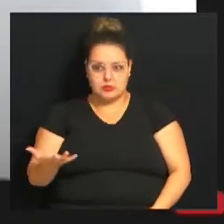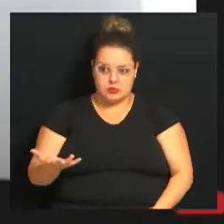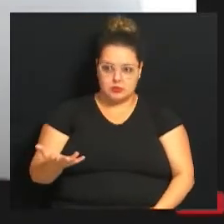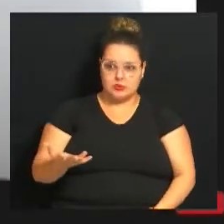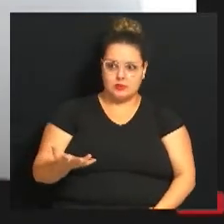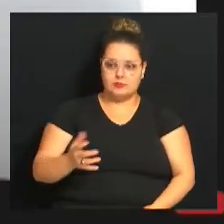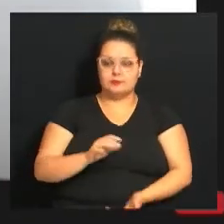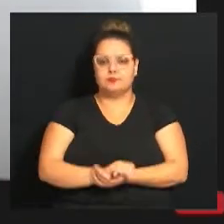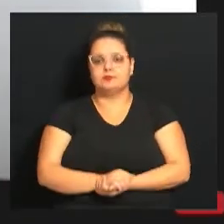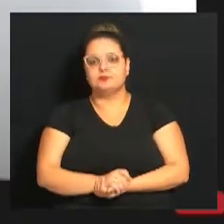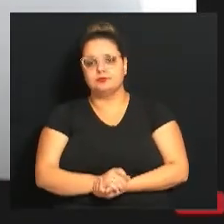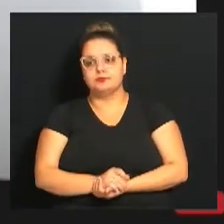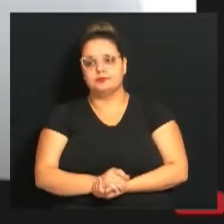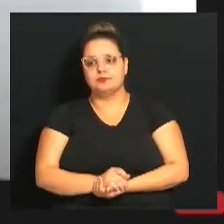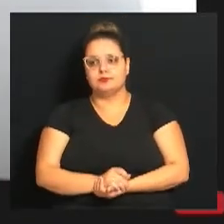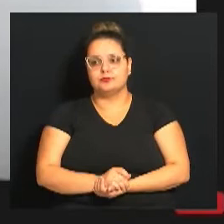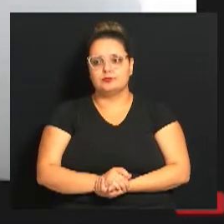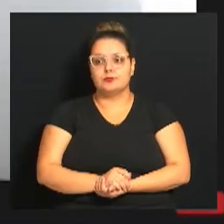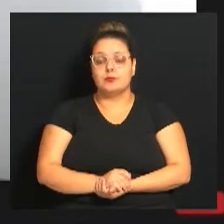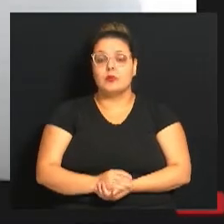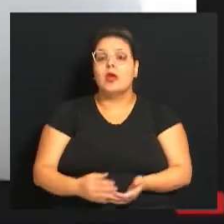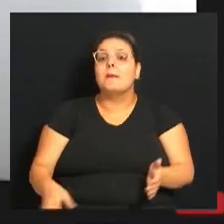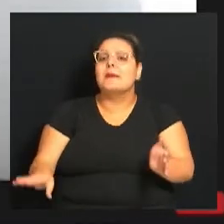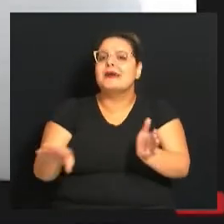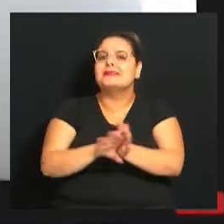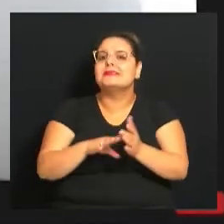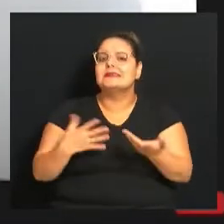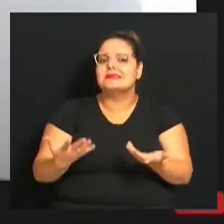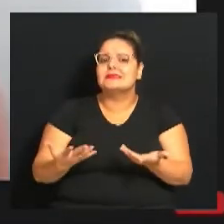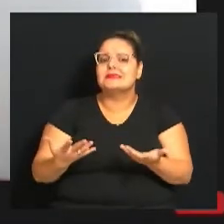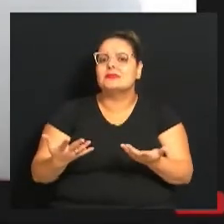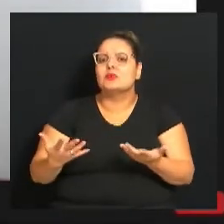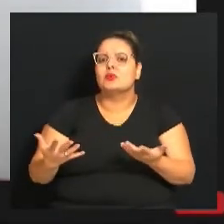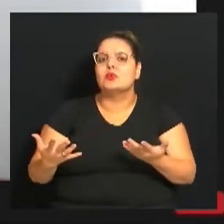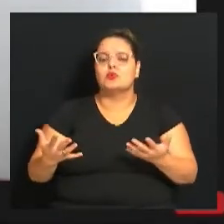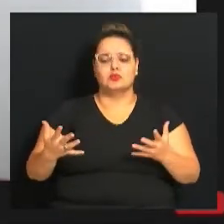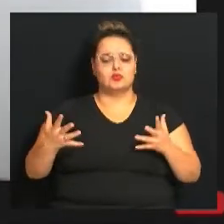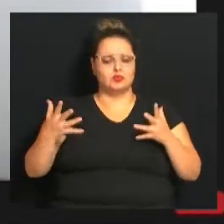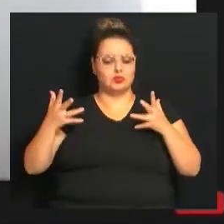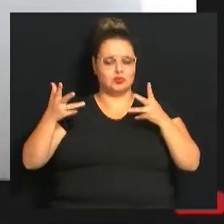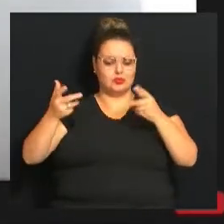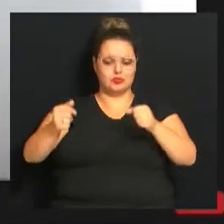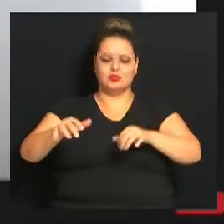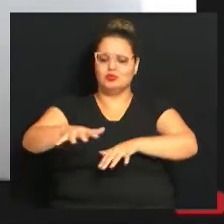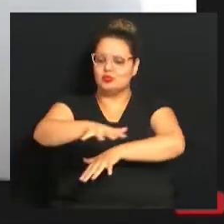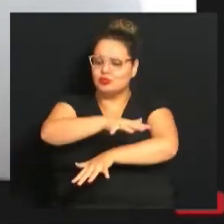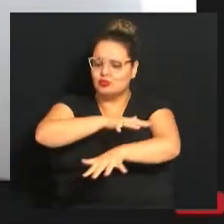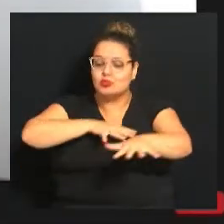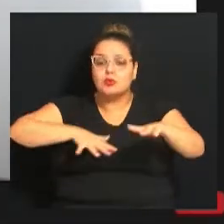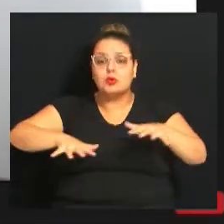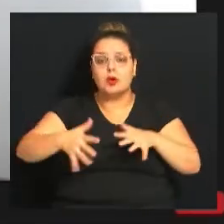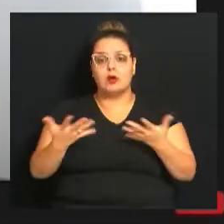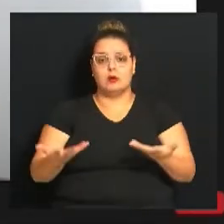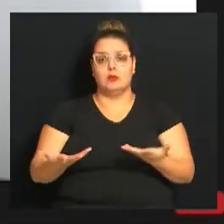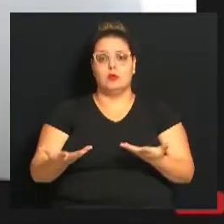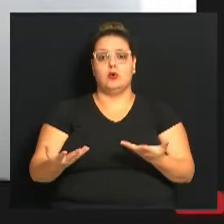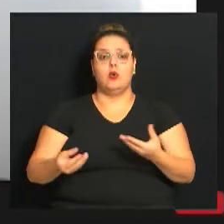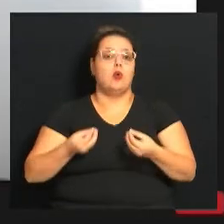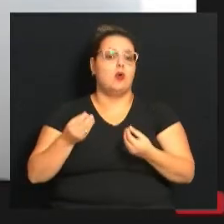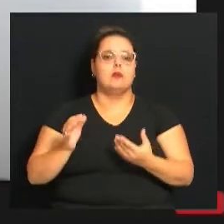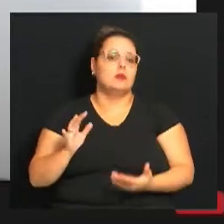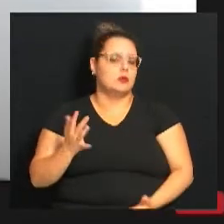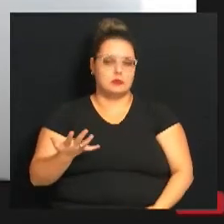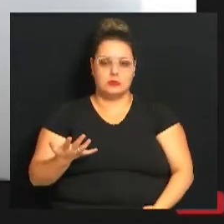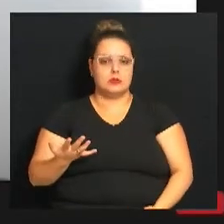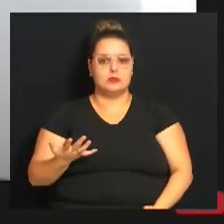podcast. Mas também ele veio e mexeu com a indústria, com a cadeia, com o modo de produção. Então, você tem